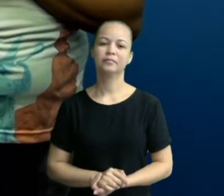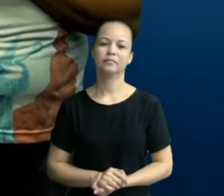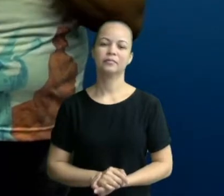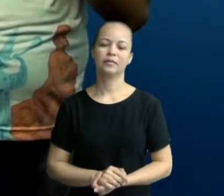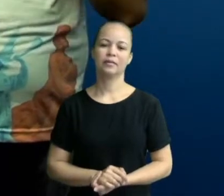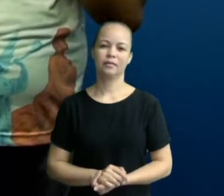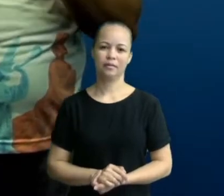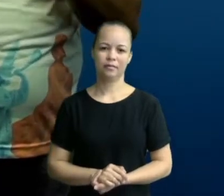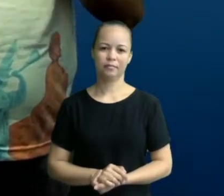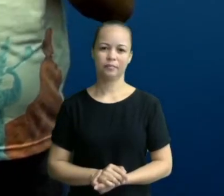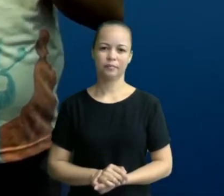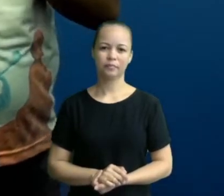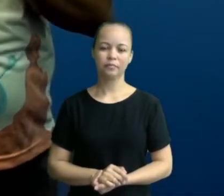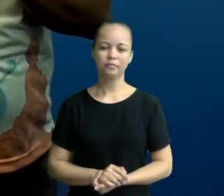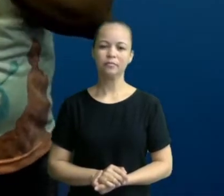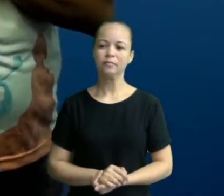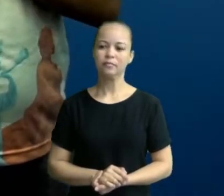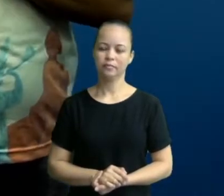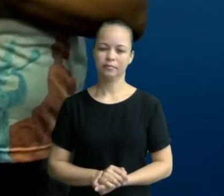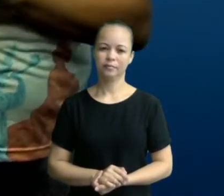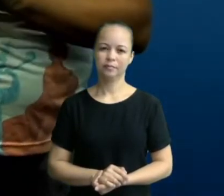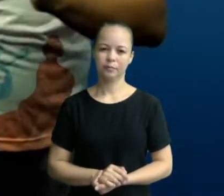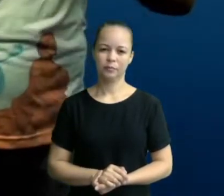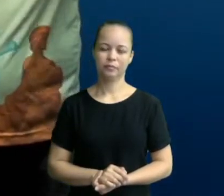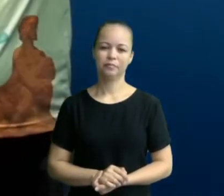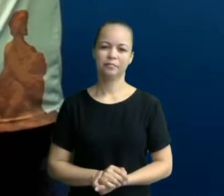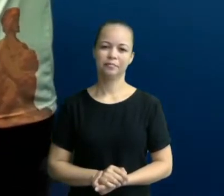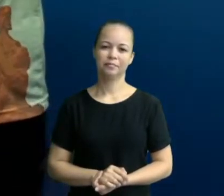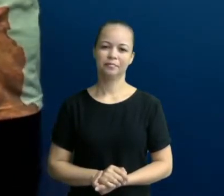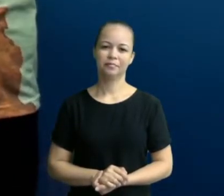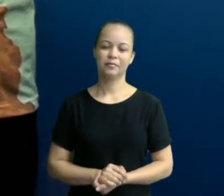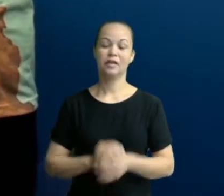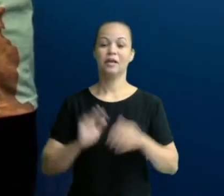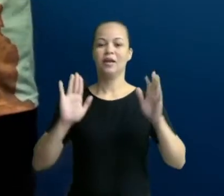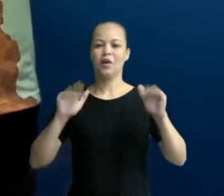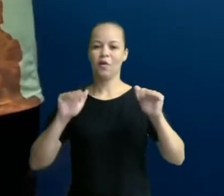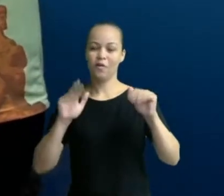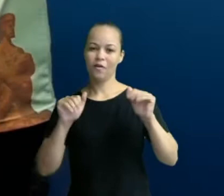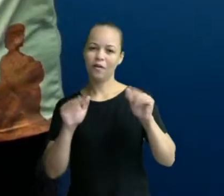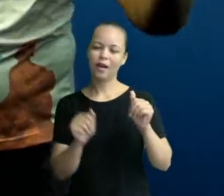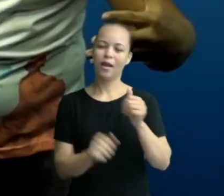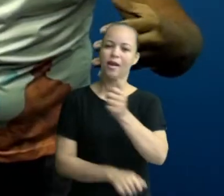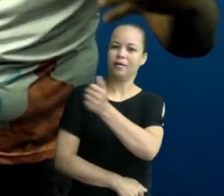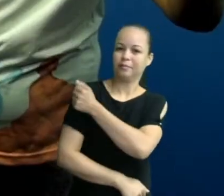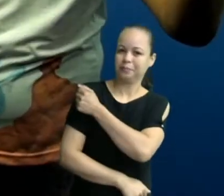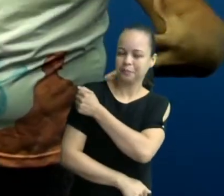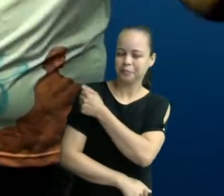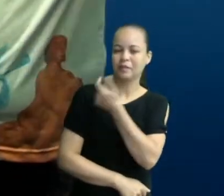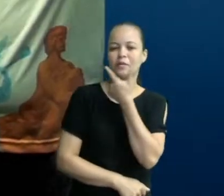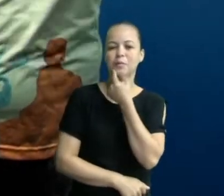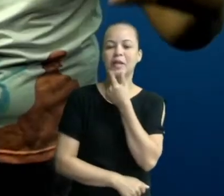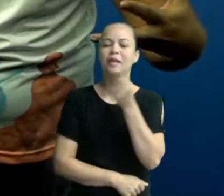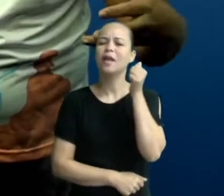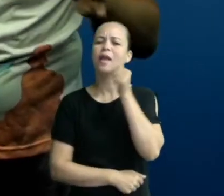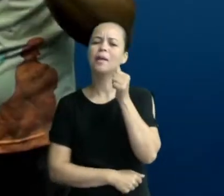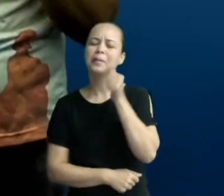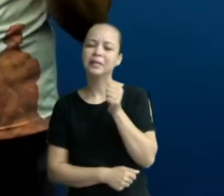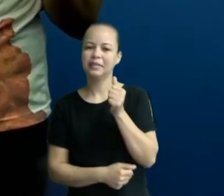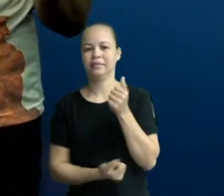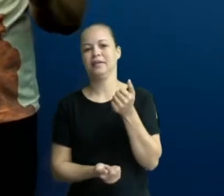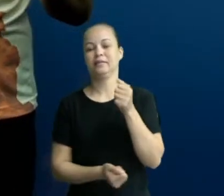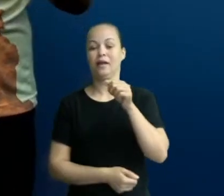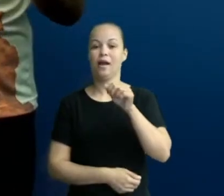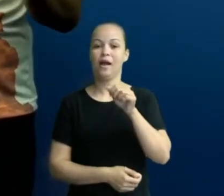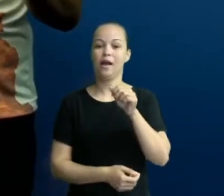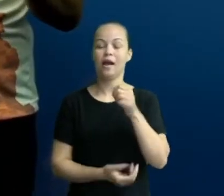Ciência da Natureza, EJA 13/4, Aprígio Júnior. Salve, salve, aluna e aluno da EJA. Quem